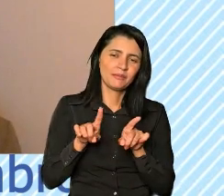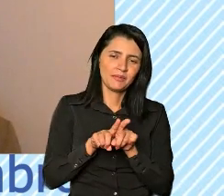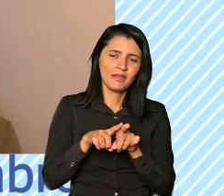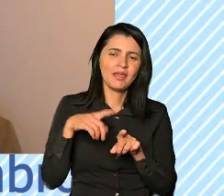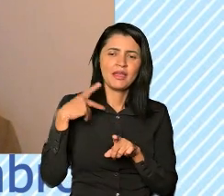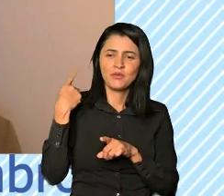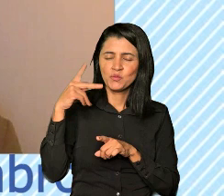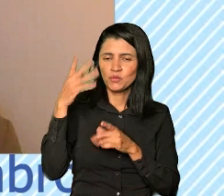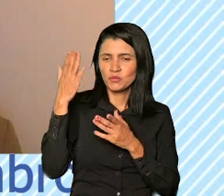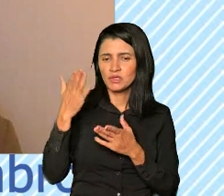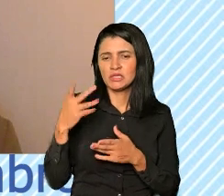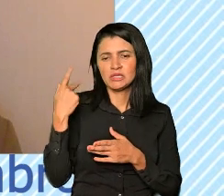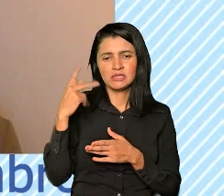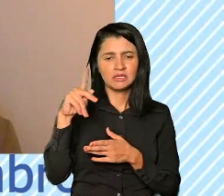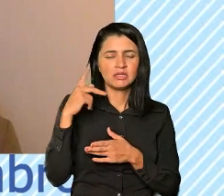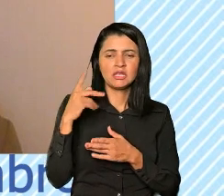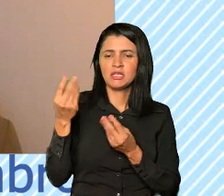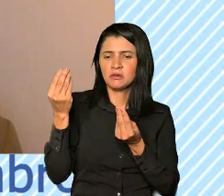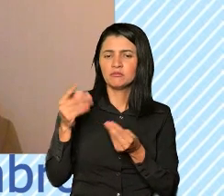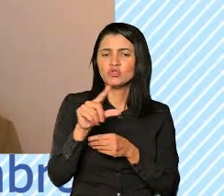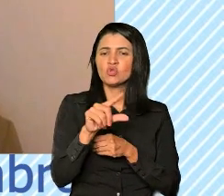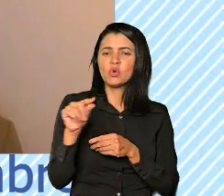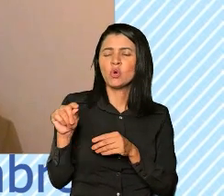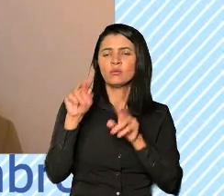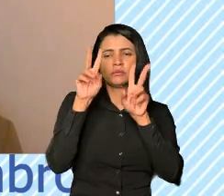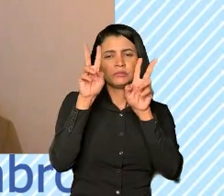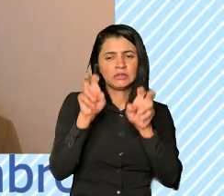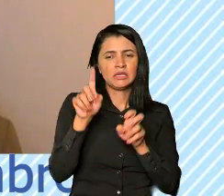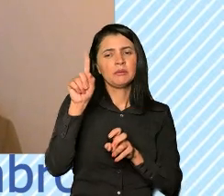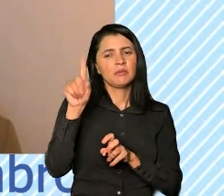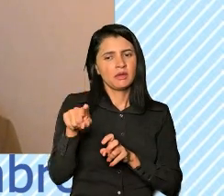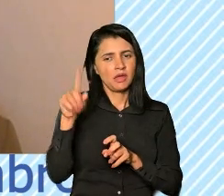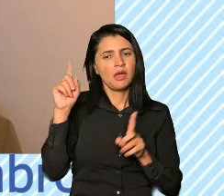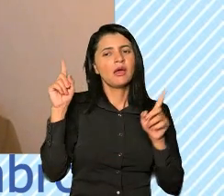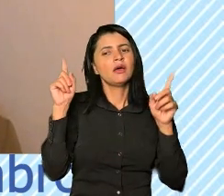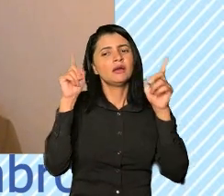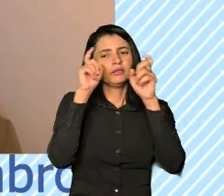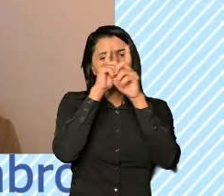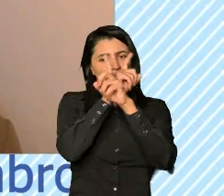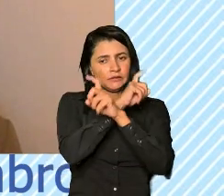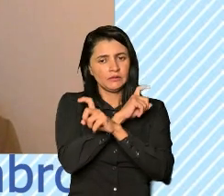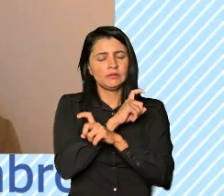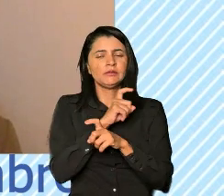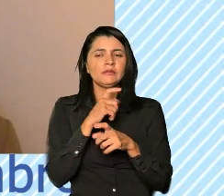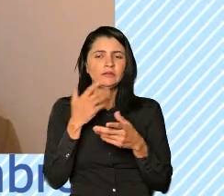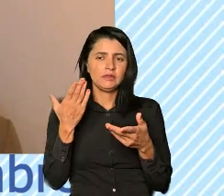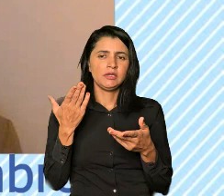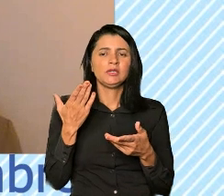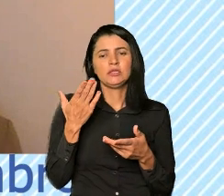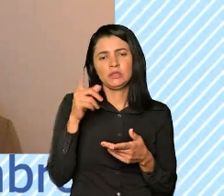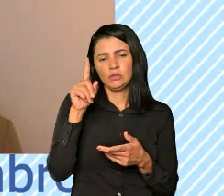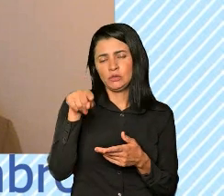pela sua escolha desse tema, que é um tema bem difícil, eu acho,